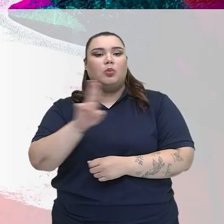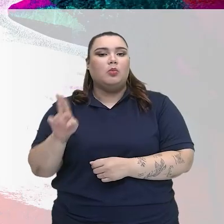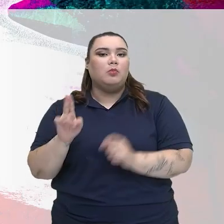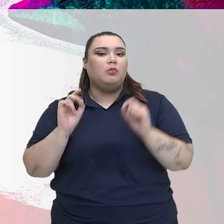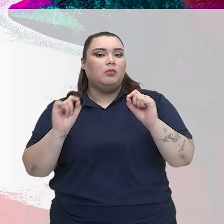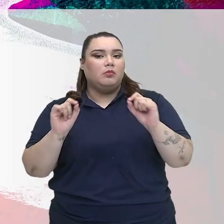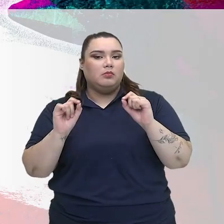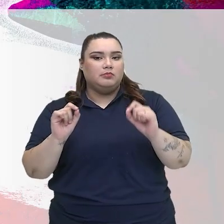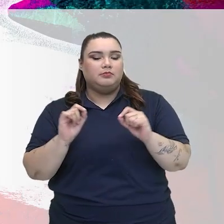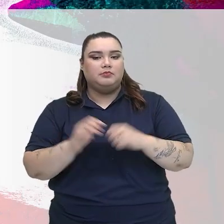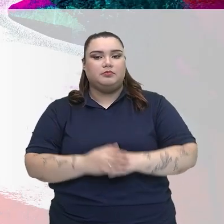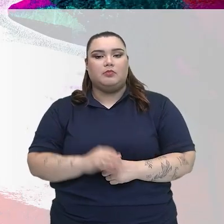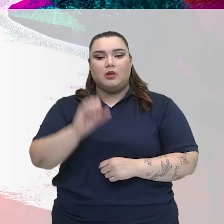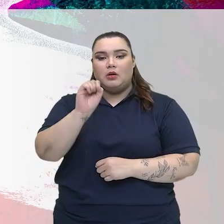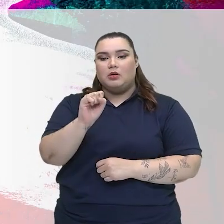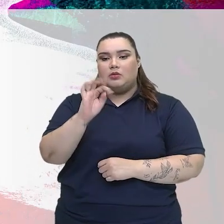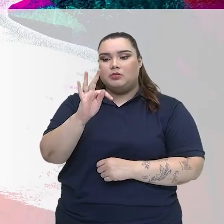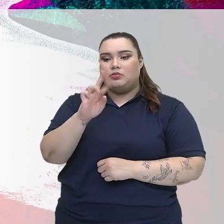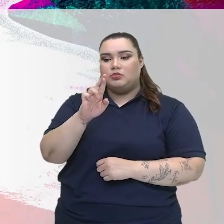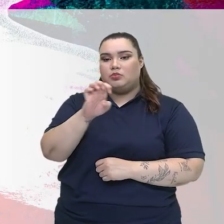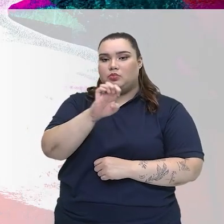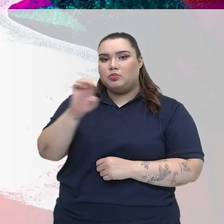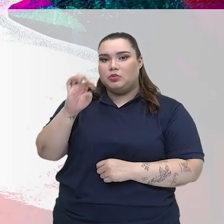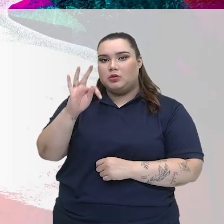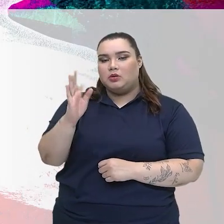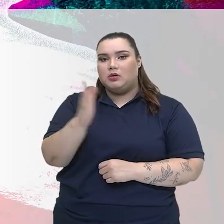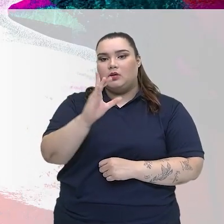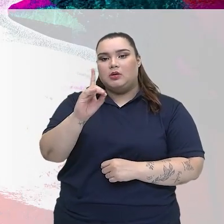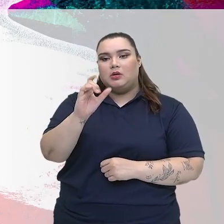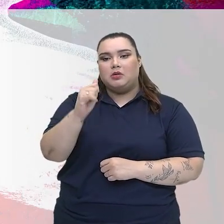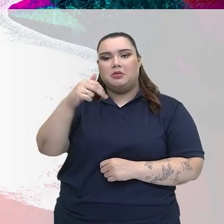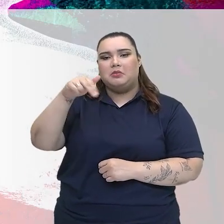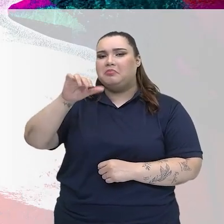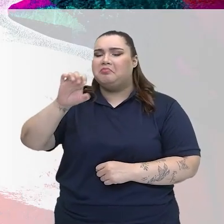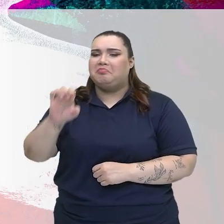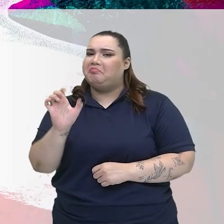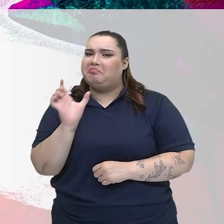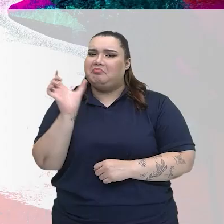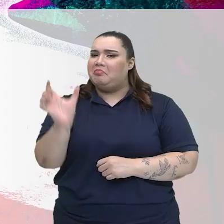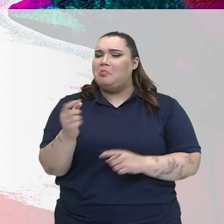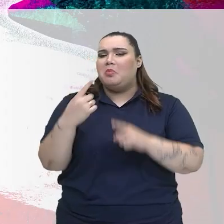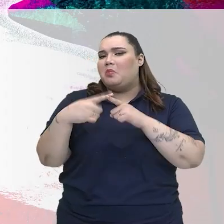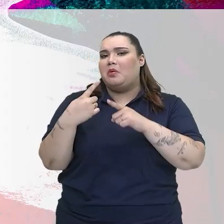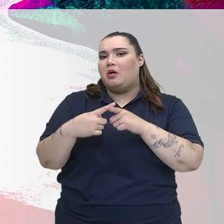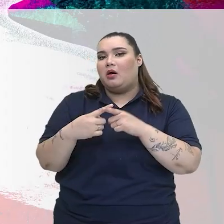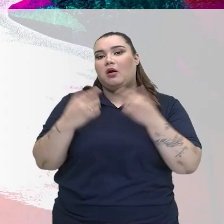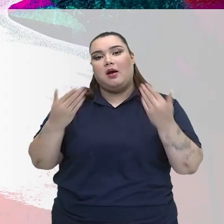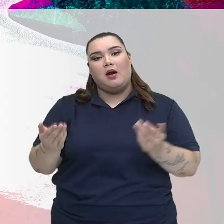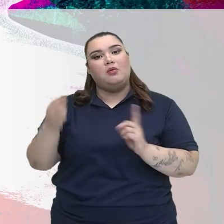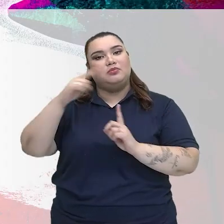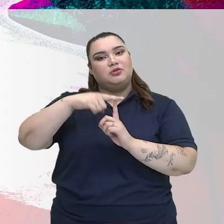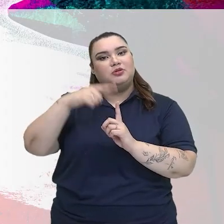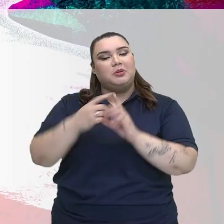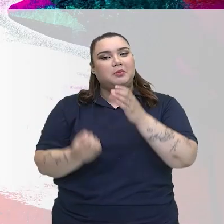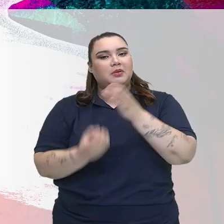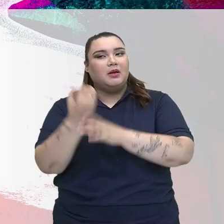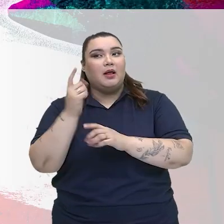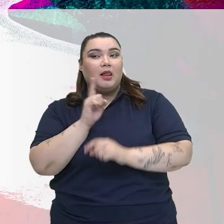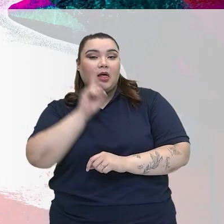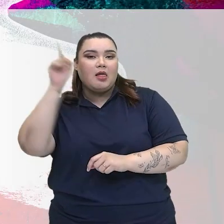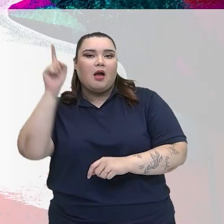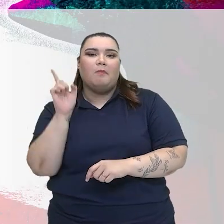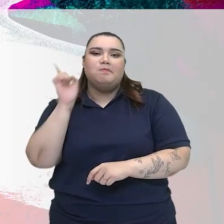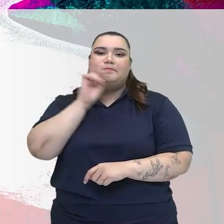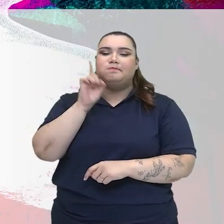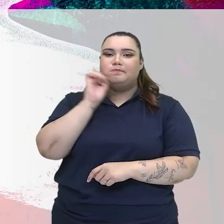de street dance. Mas por que street dance, professora? Porque justamente é um estilo que foi criado lá nos